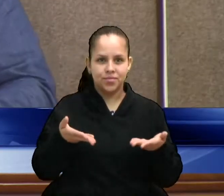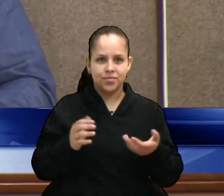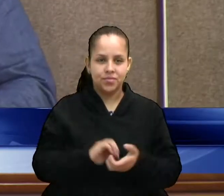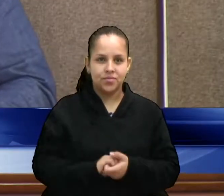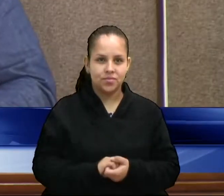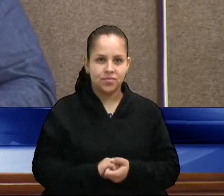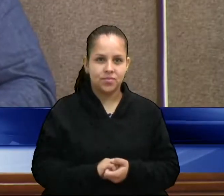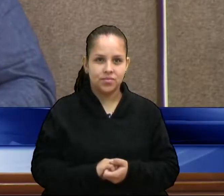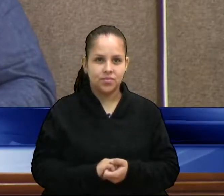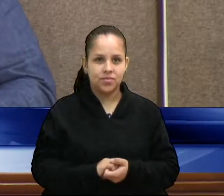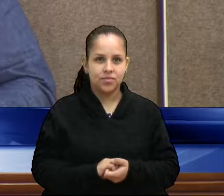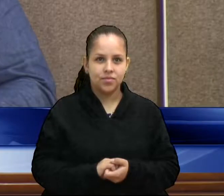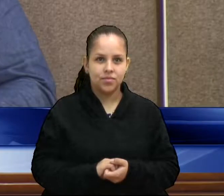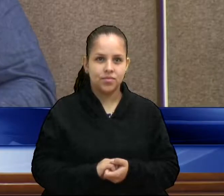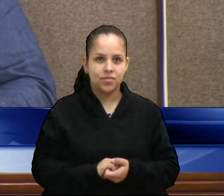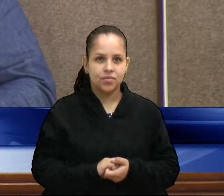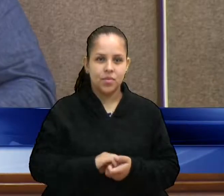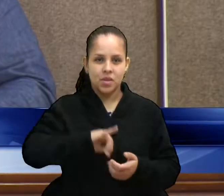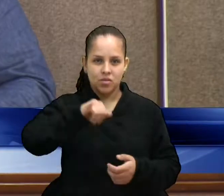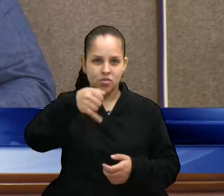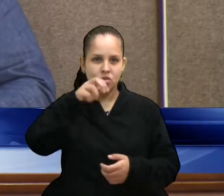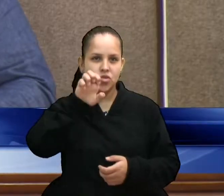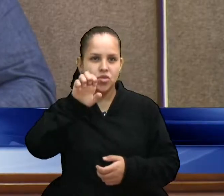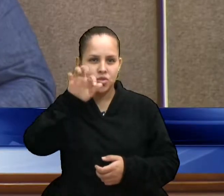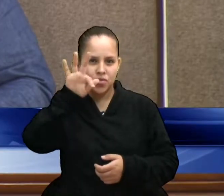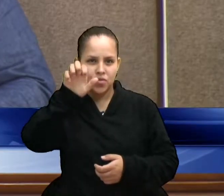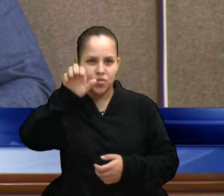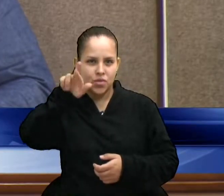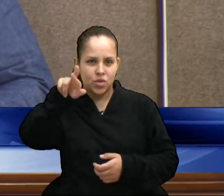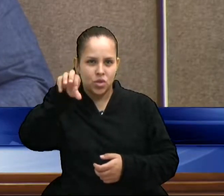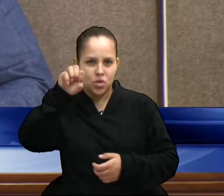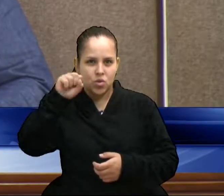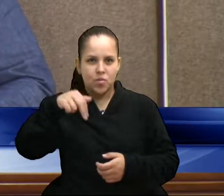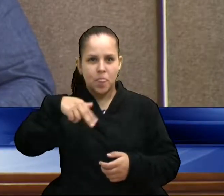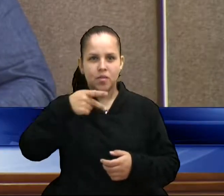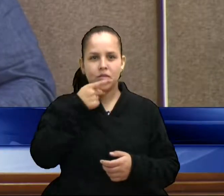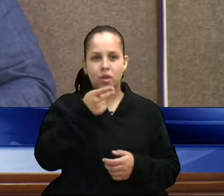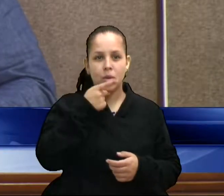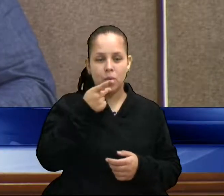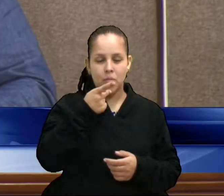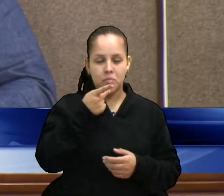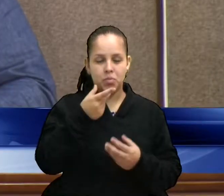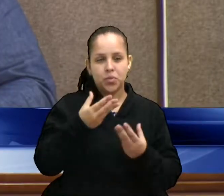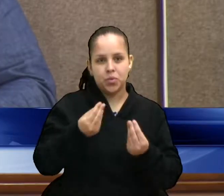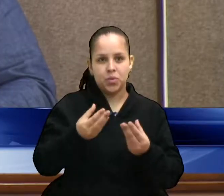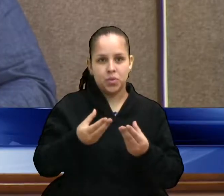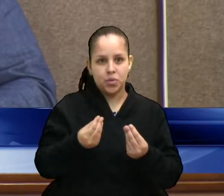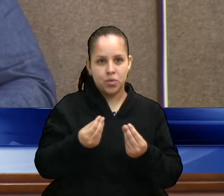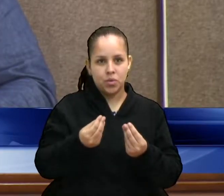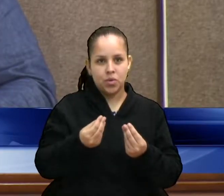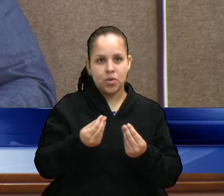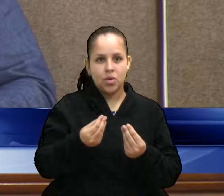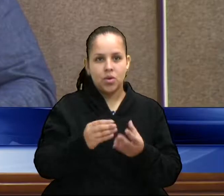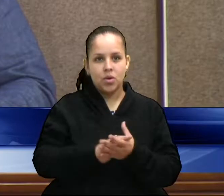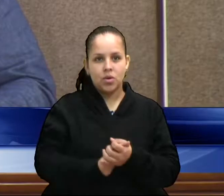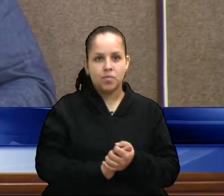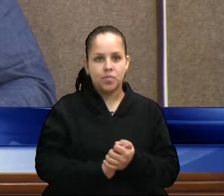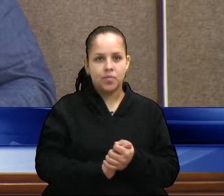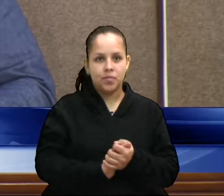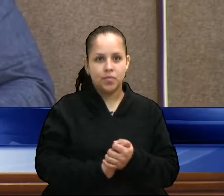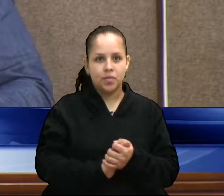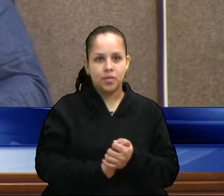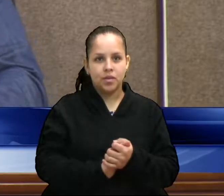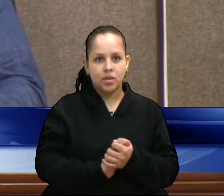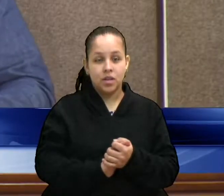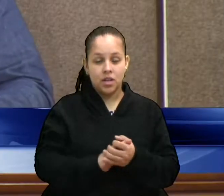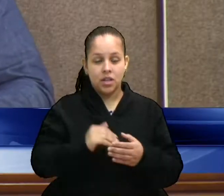O Dr. Jefferson falou bastante também sobre a questão isonômica. Primeiro, registrar que dentro da associação,